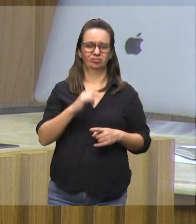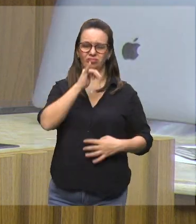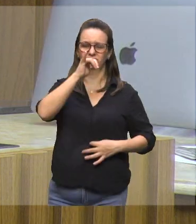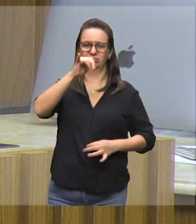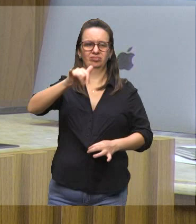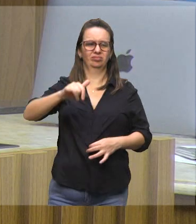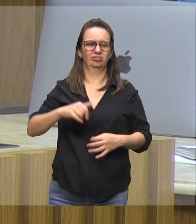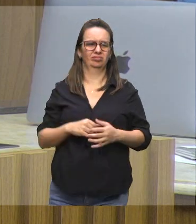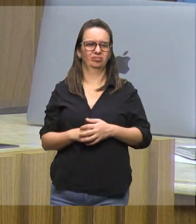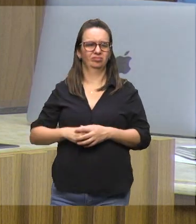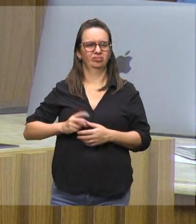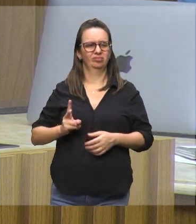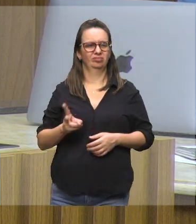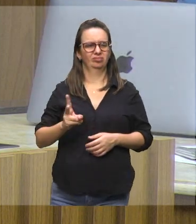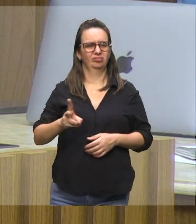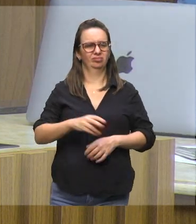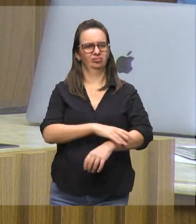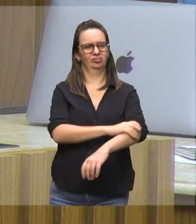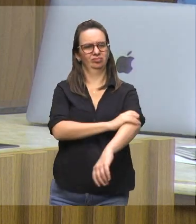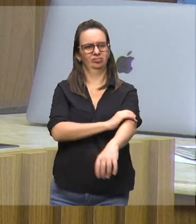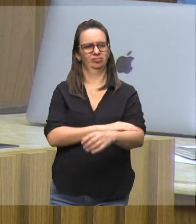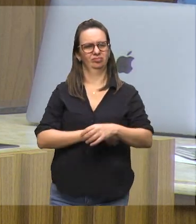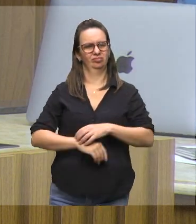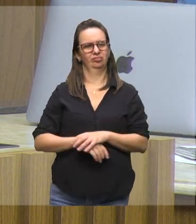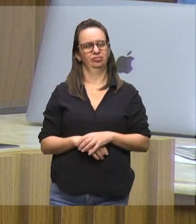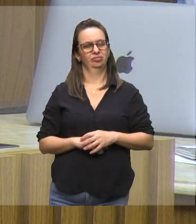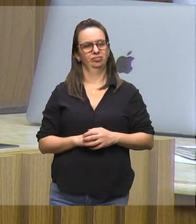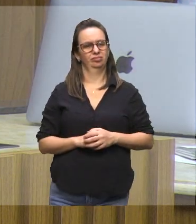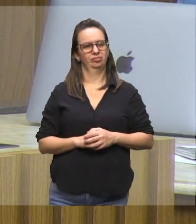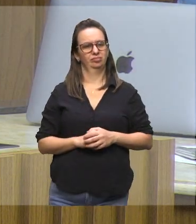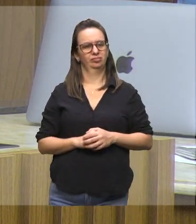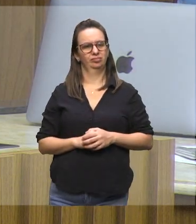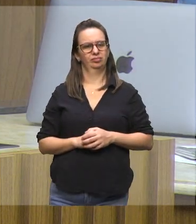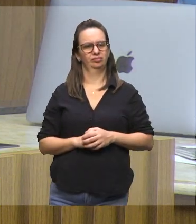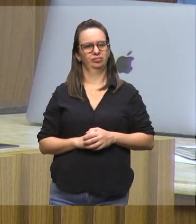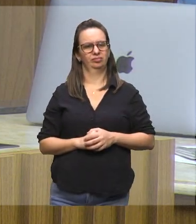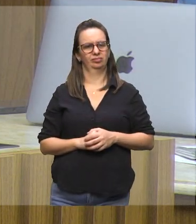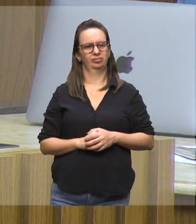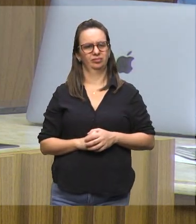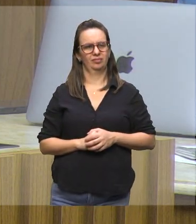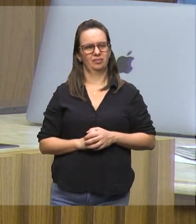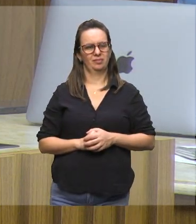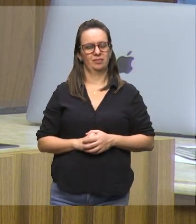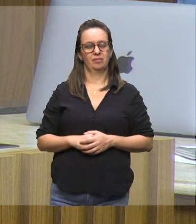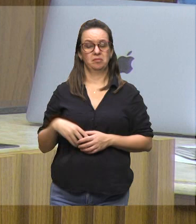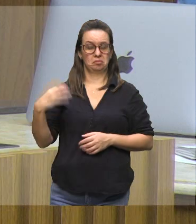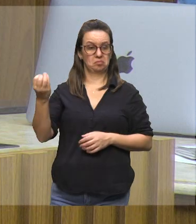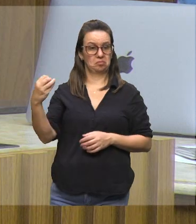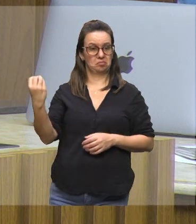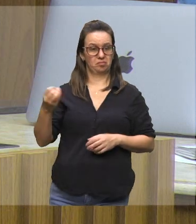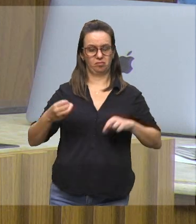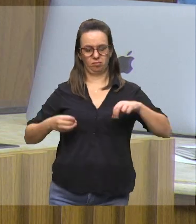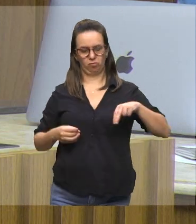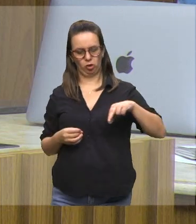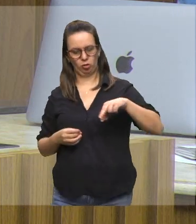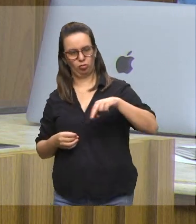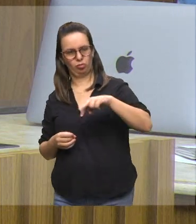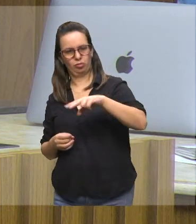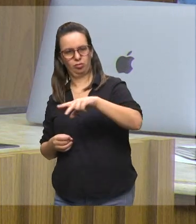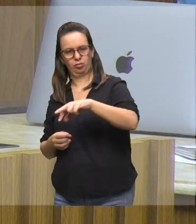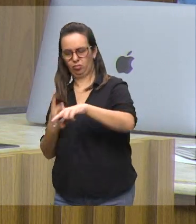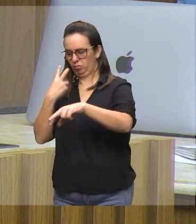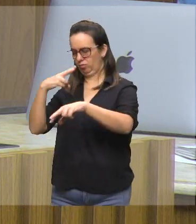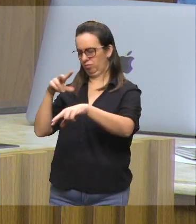diretamente a respeito disso. E às vezes você andando na rua, e às vezes você vê pessoas dando risadinha